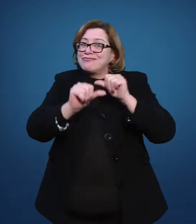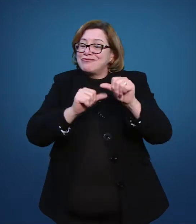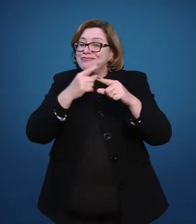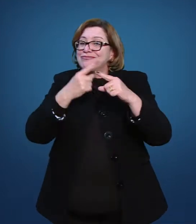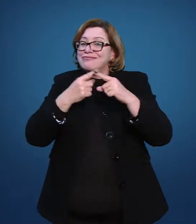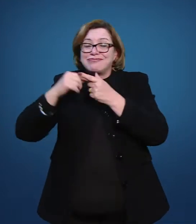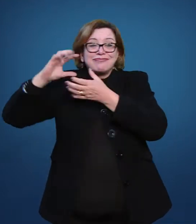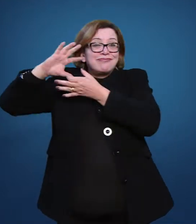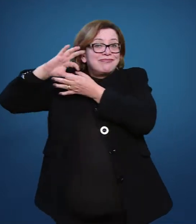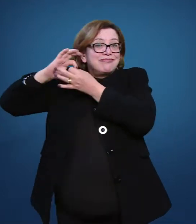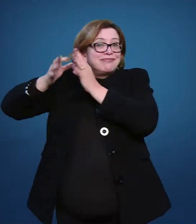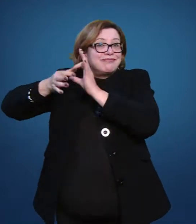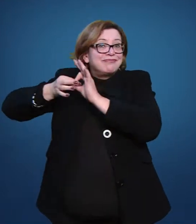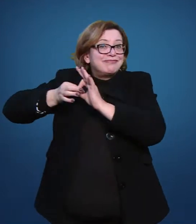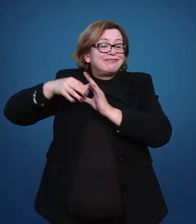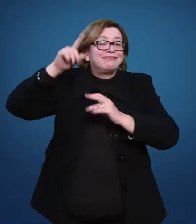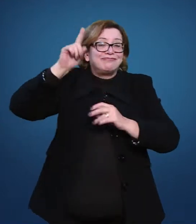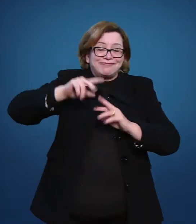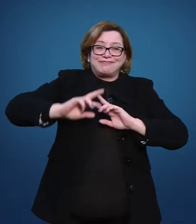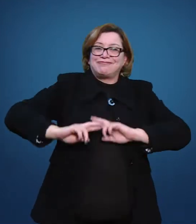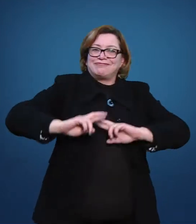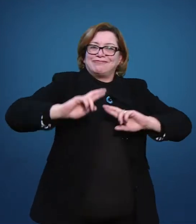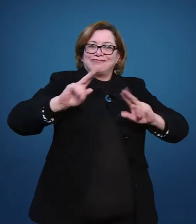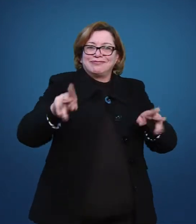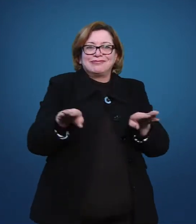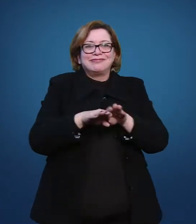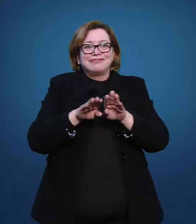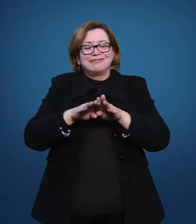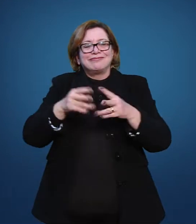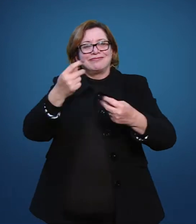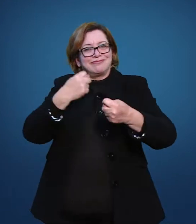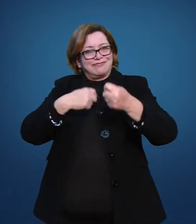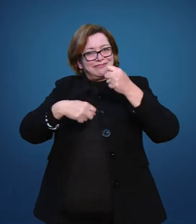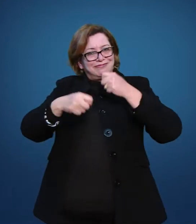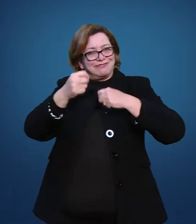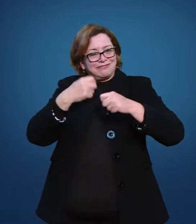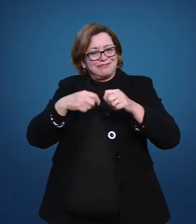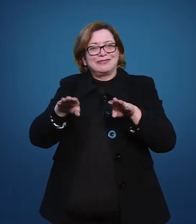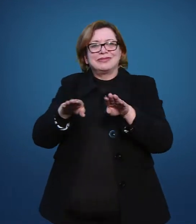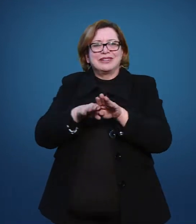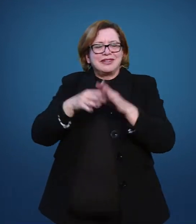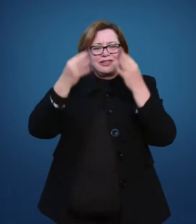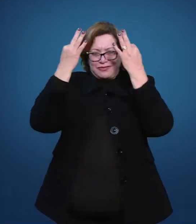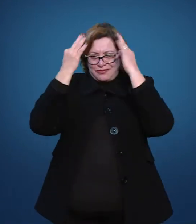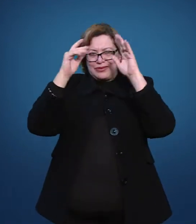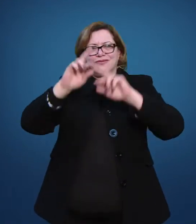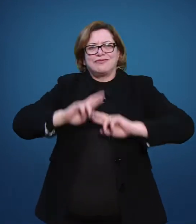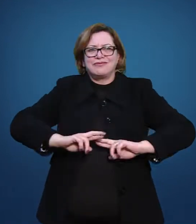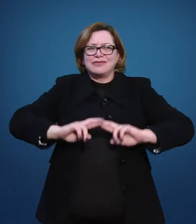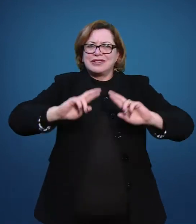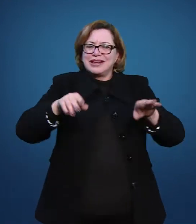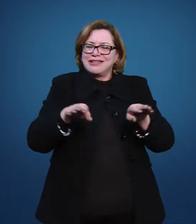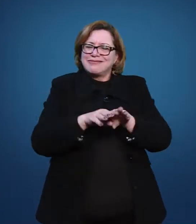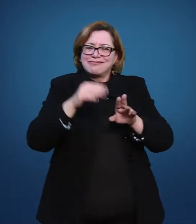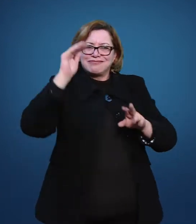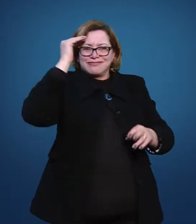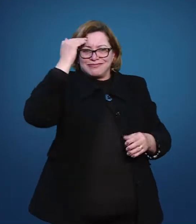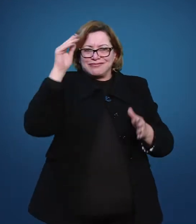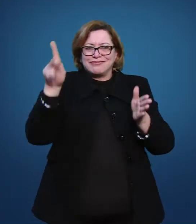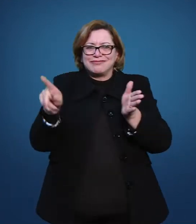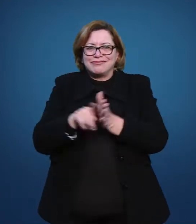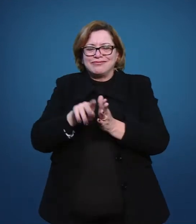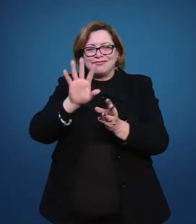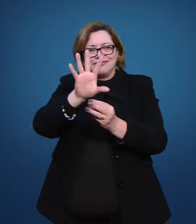a condição política, econômica, filosófica daquele espectador é outra, e o entendimento dele sobre a